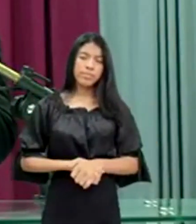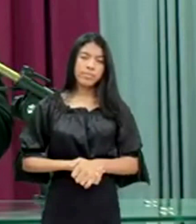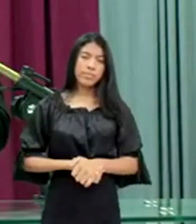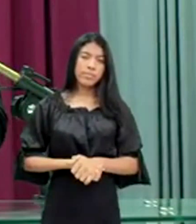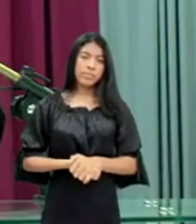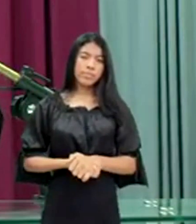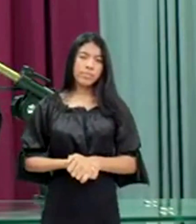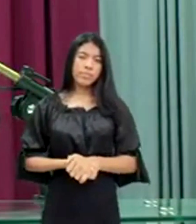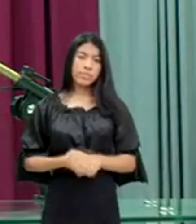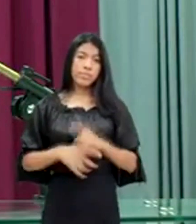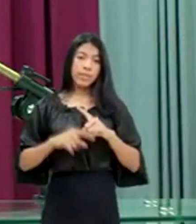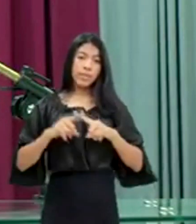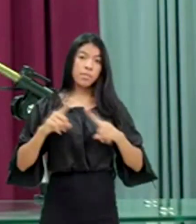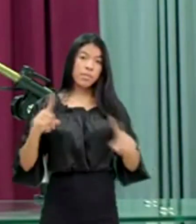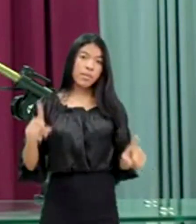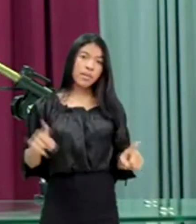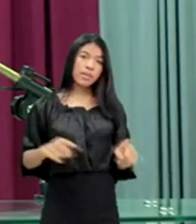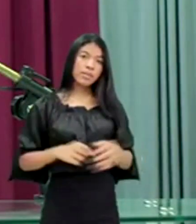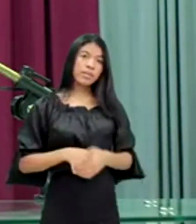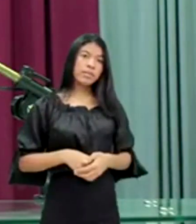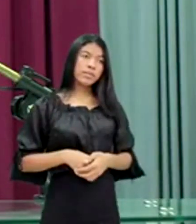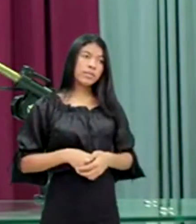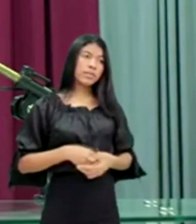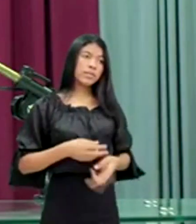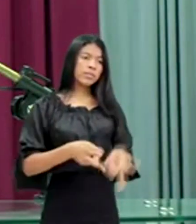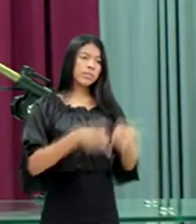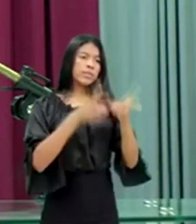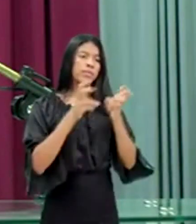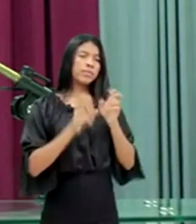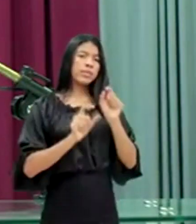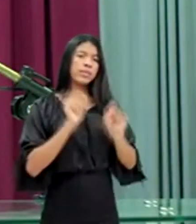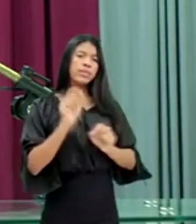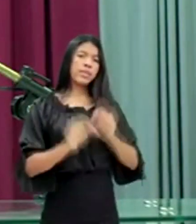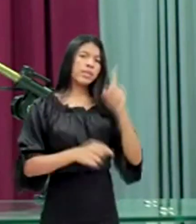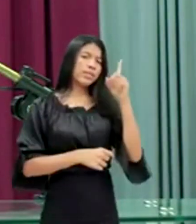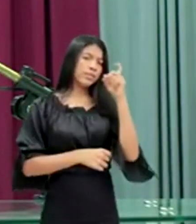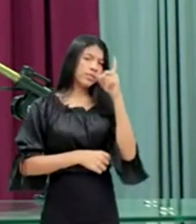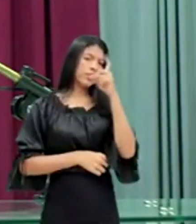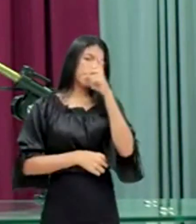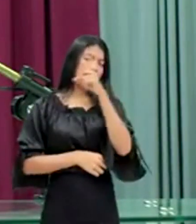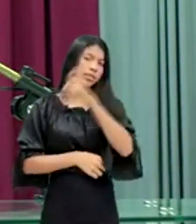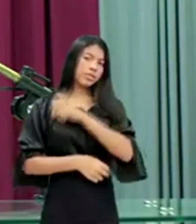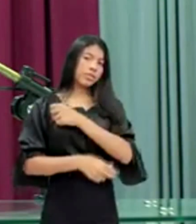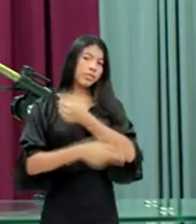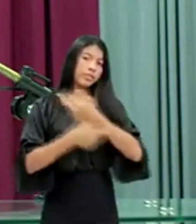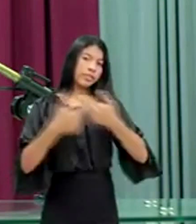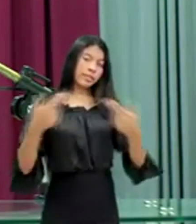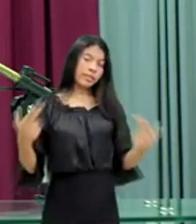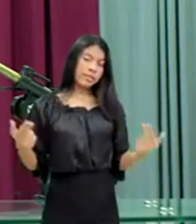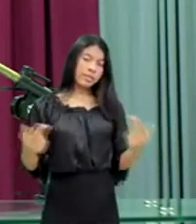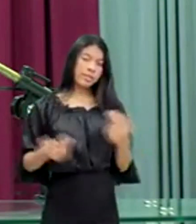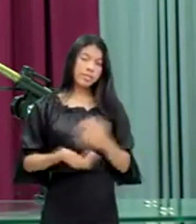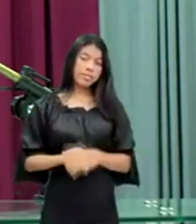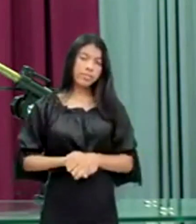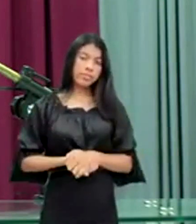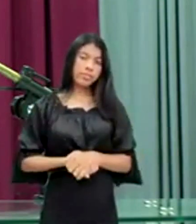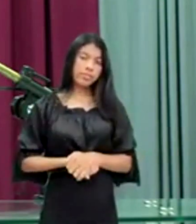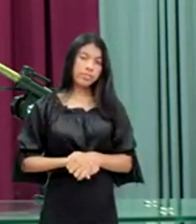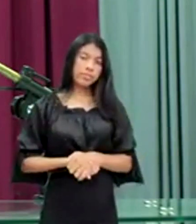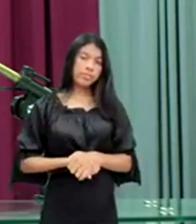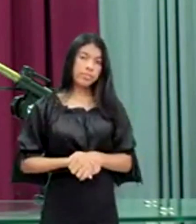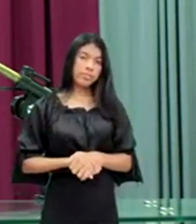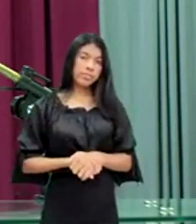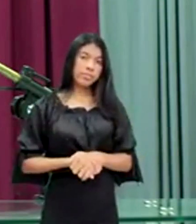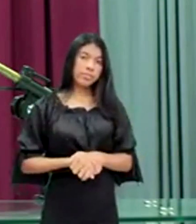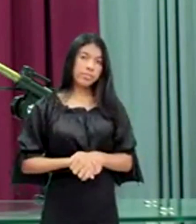Mas eles também viram dificuldades. 10